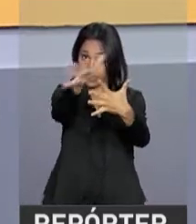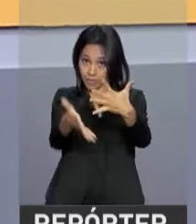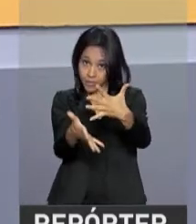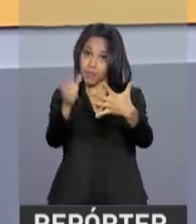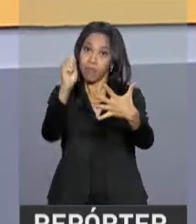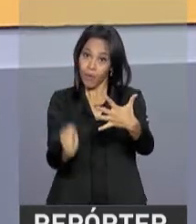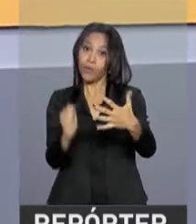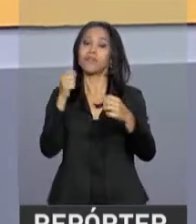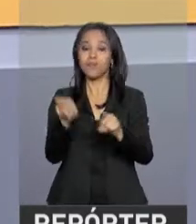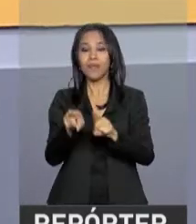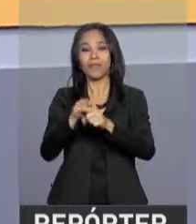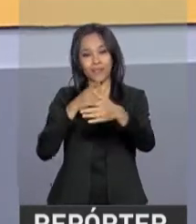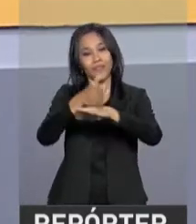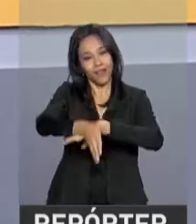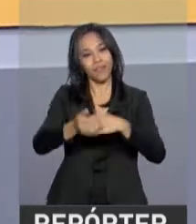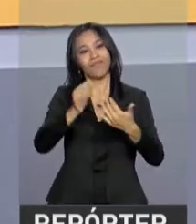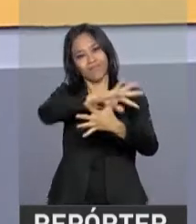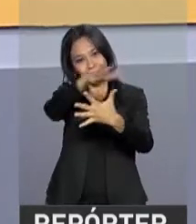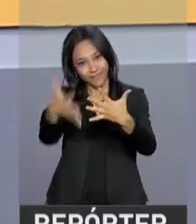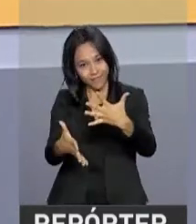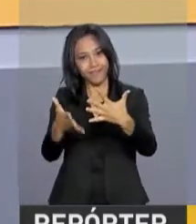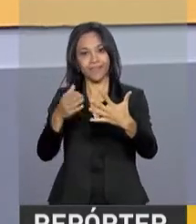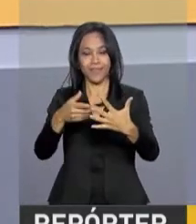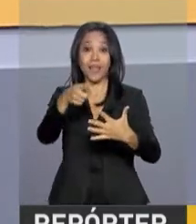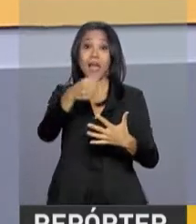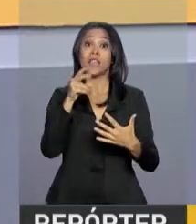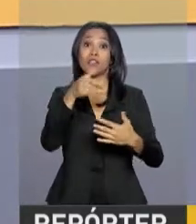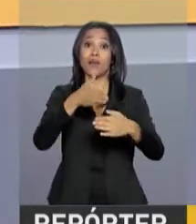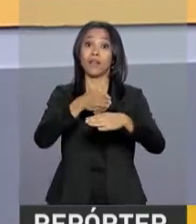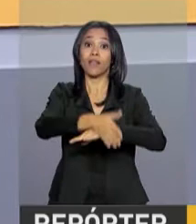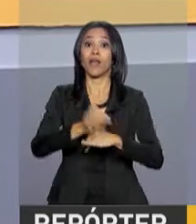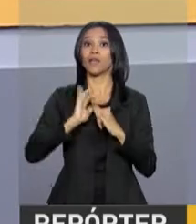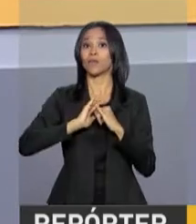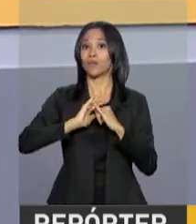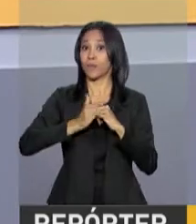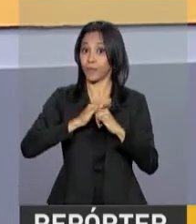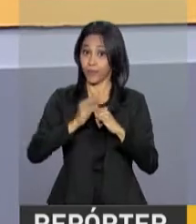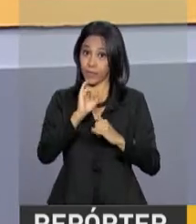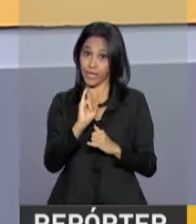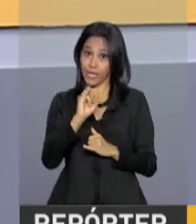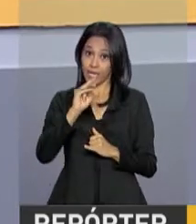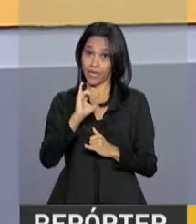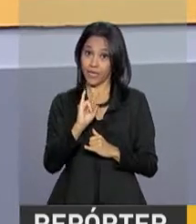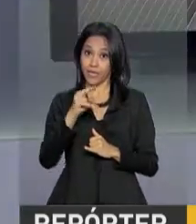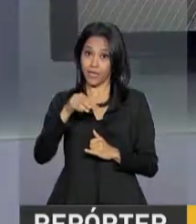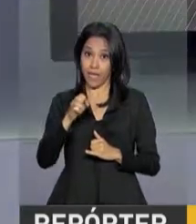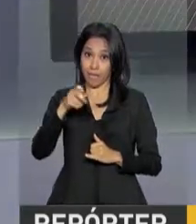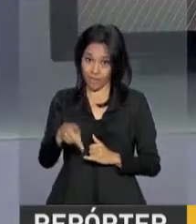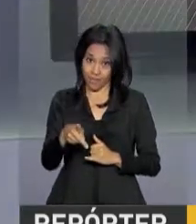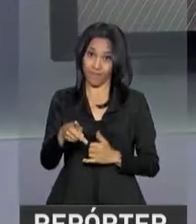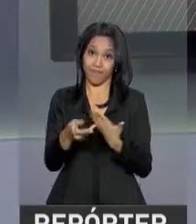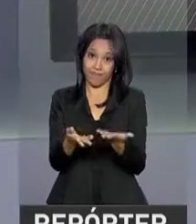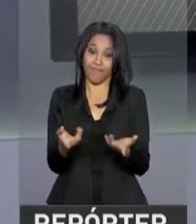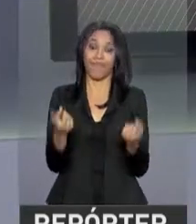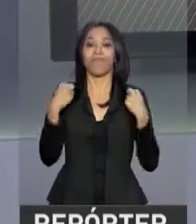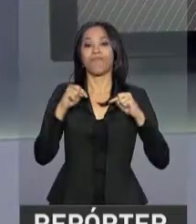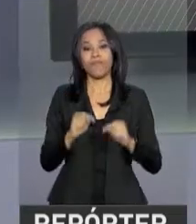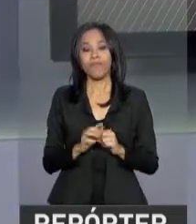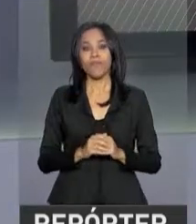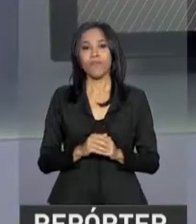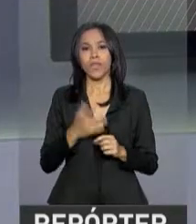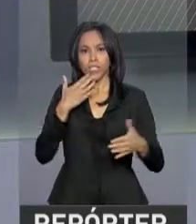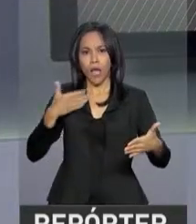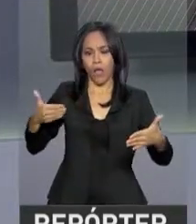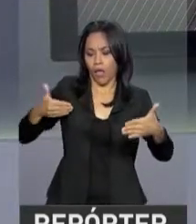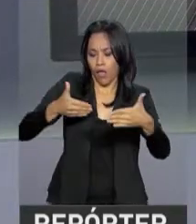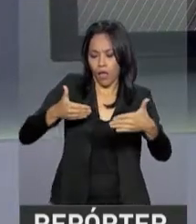ser acessadas também na Língua Brasileira de Sinais. Basta acessar o canal do Inep no YouTube. Com a proximidade